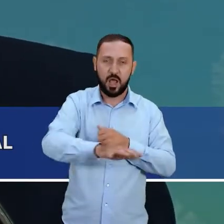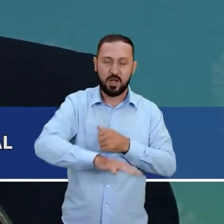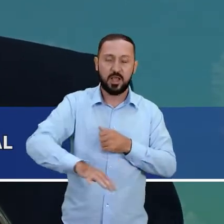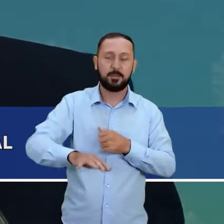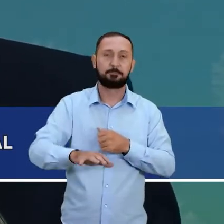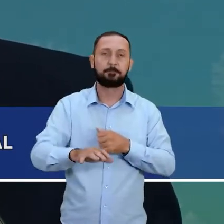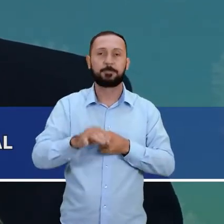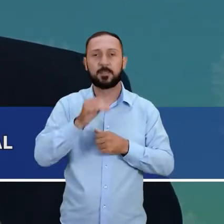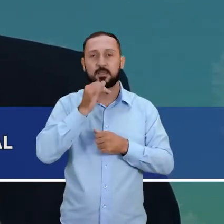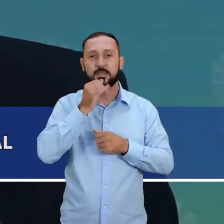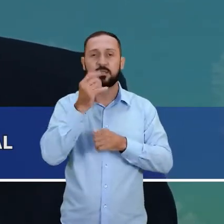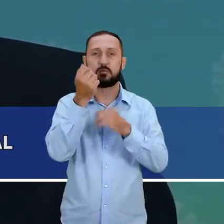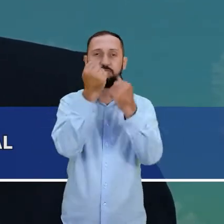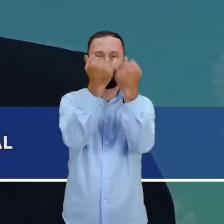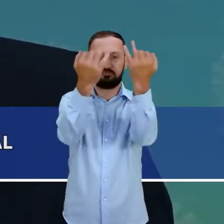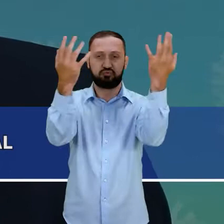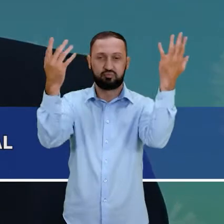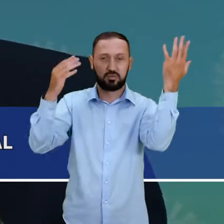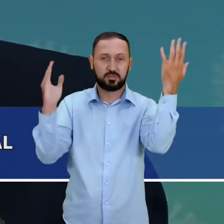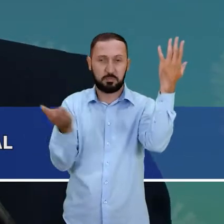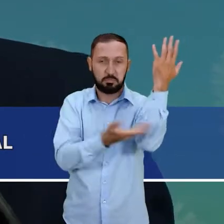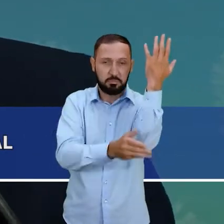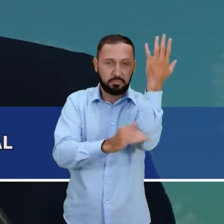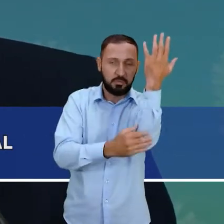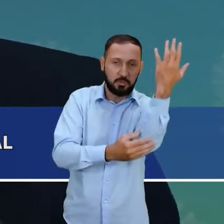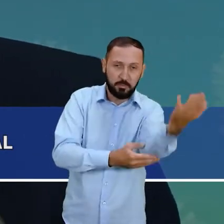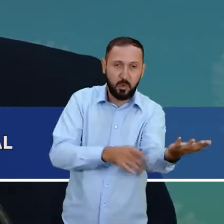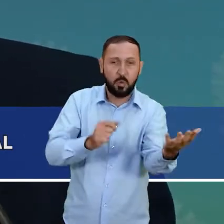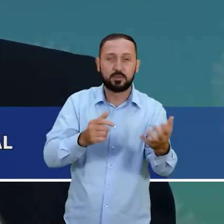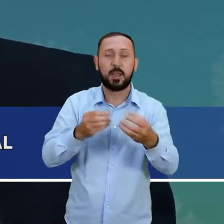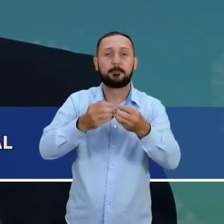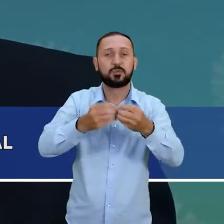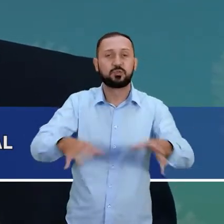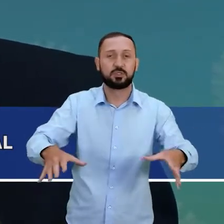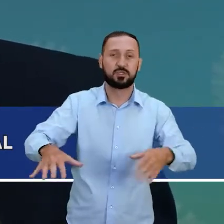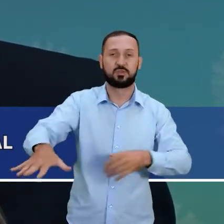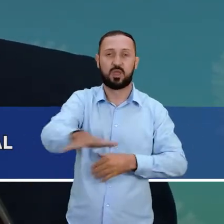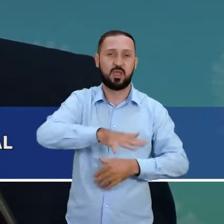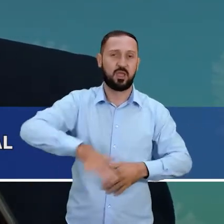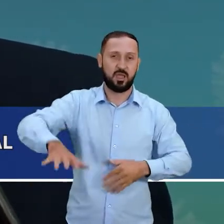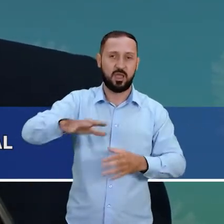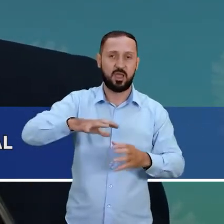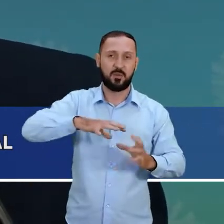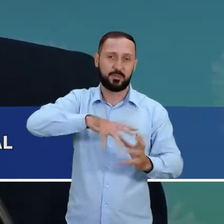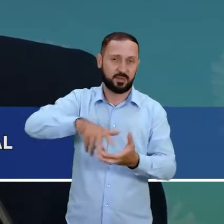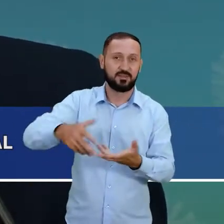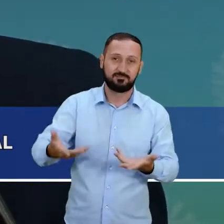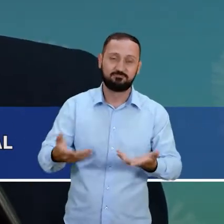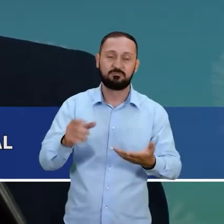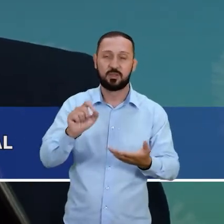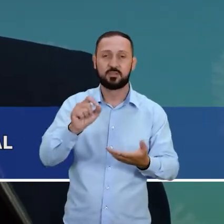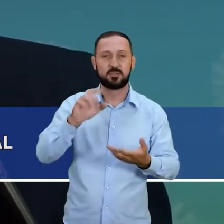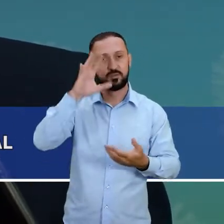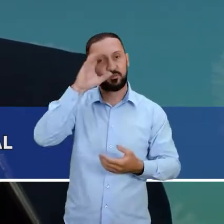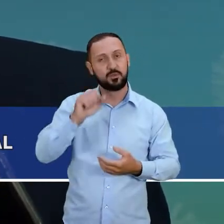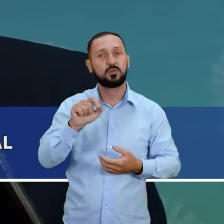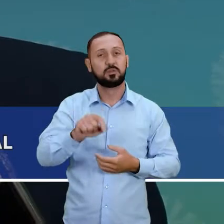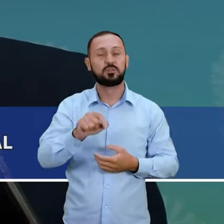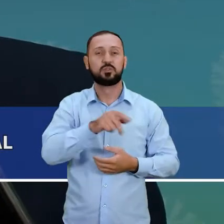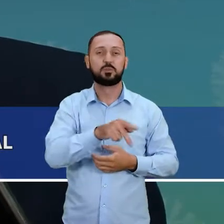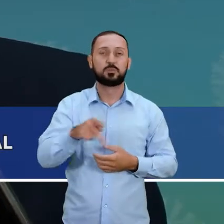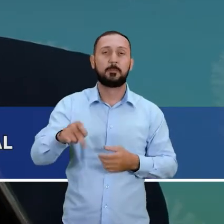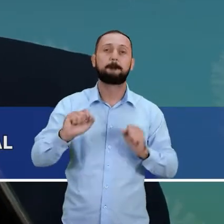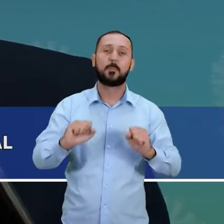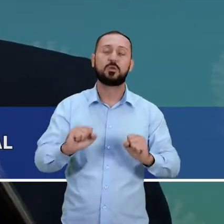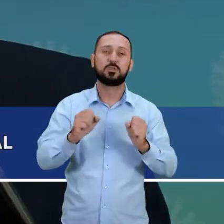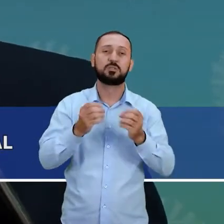produzida em áreas que estão desmatando ou degradando o meio ambiente. Então, essa decisão